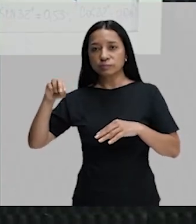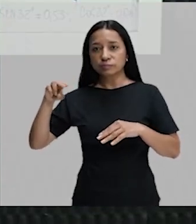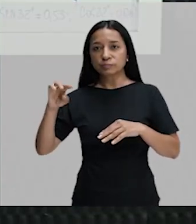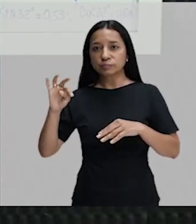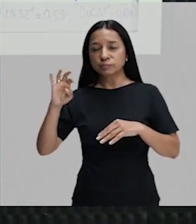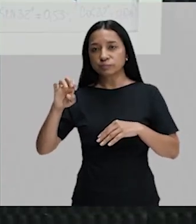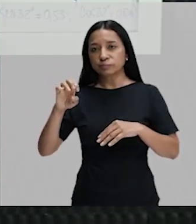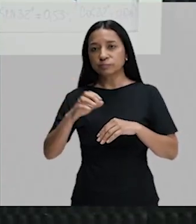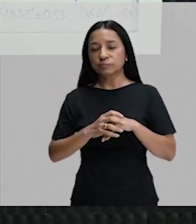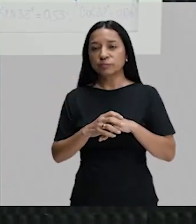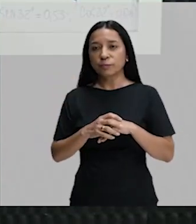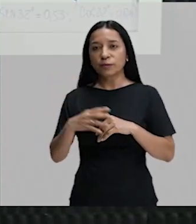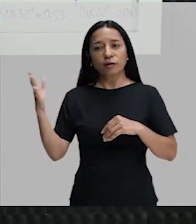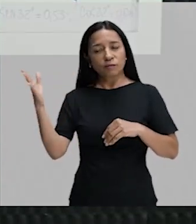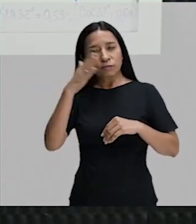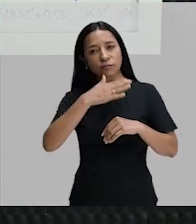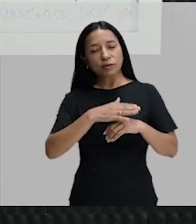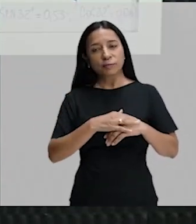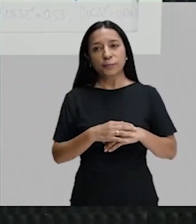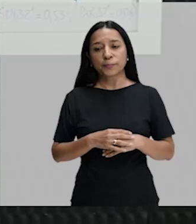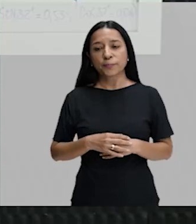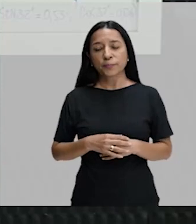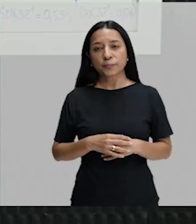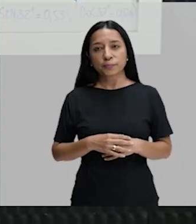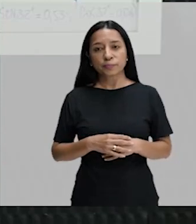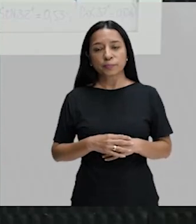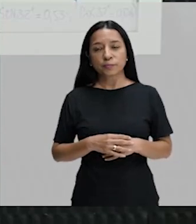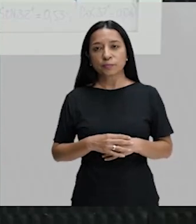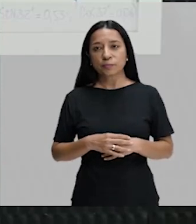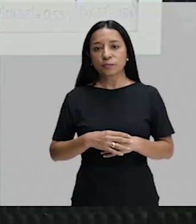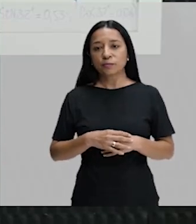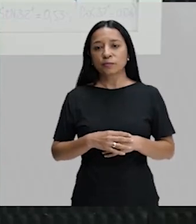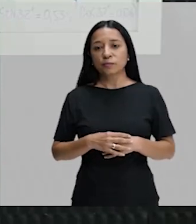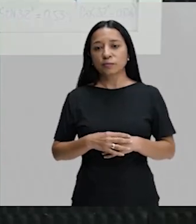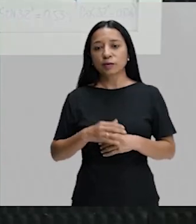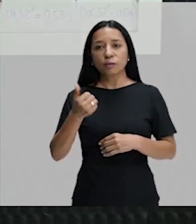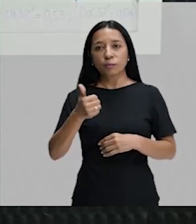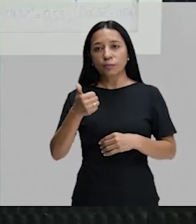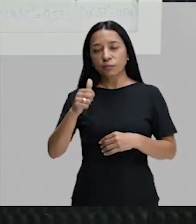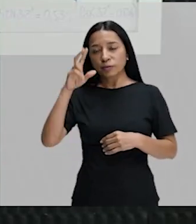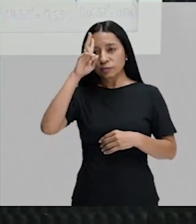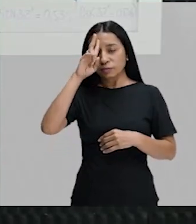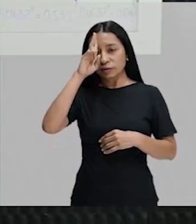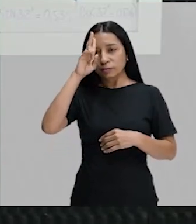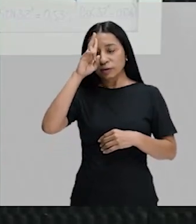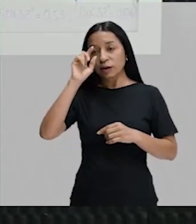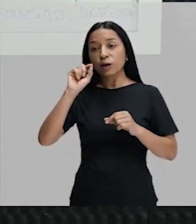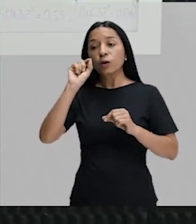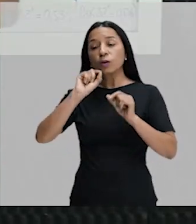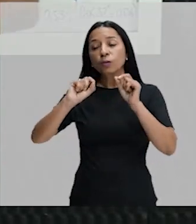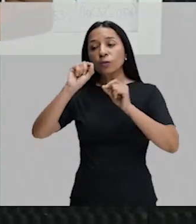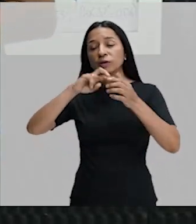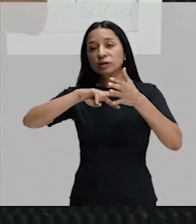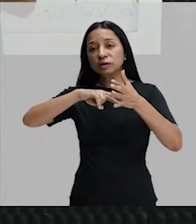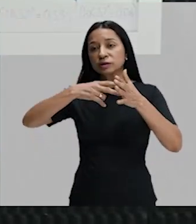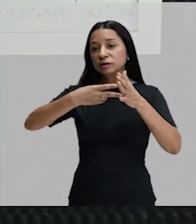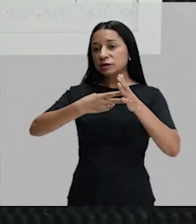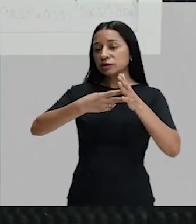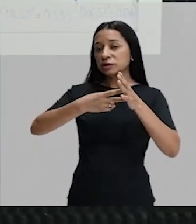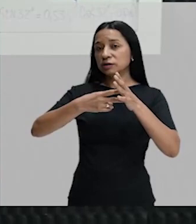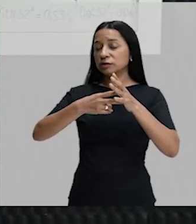retângulo. Então venham comigo e acompanhem aqui a aula. Olha só, primeira coisa, a gente lembrar o que é um triângulo retângulo, né? Um